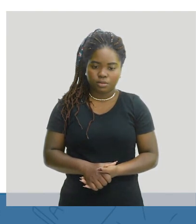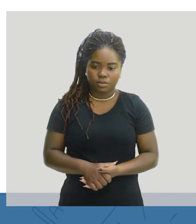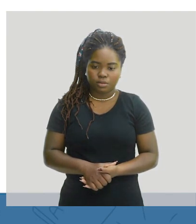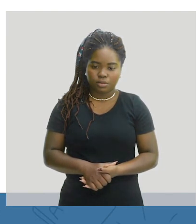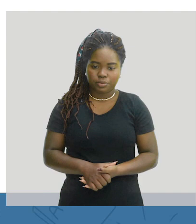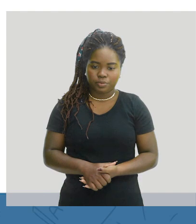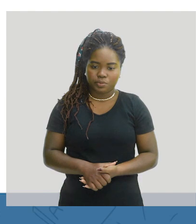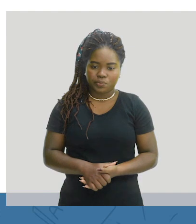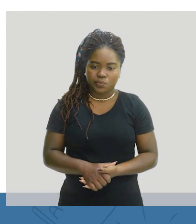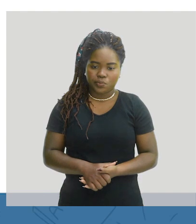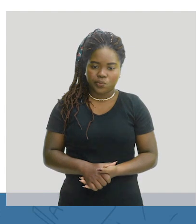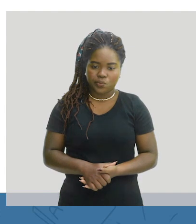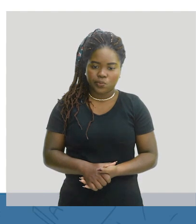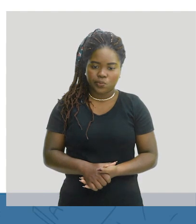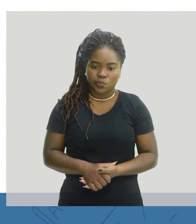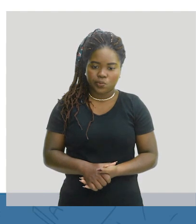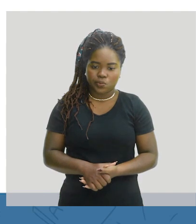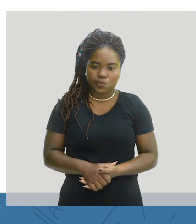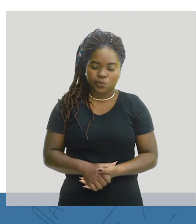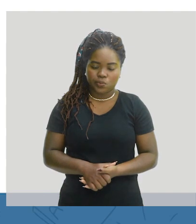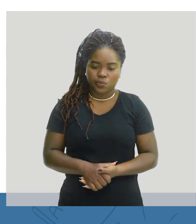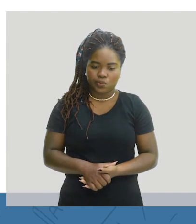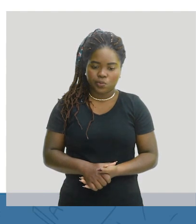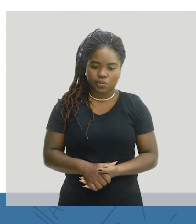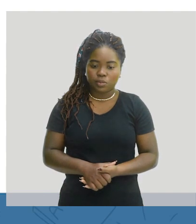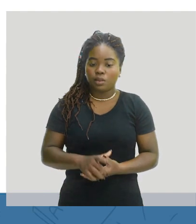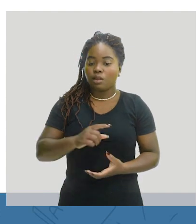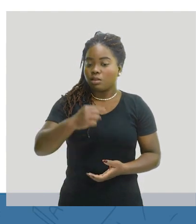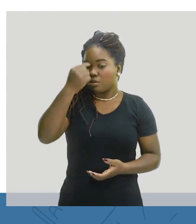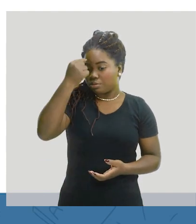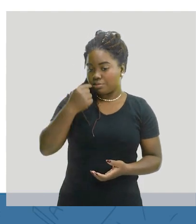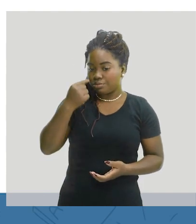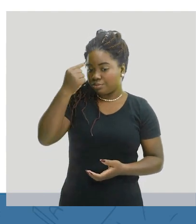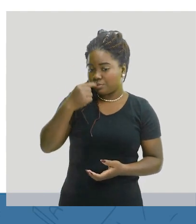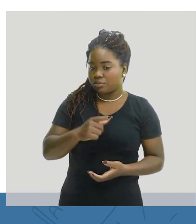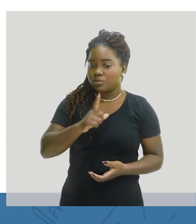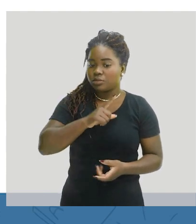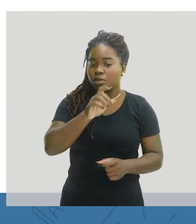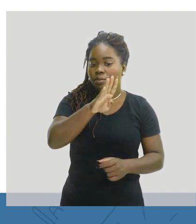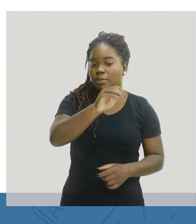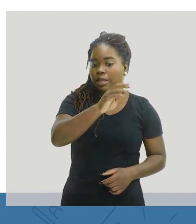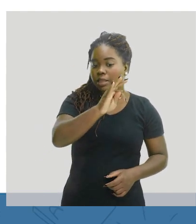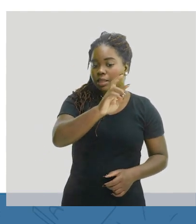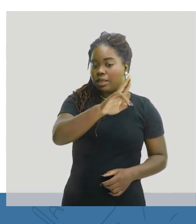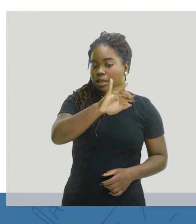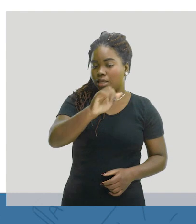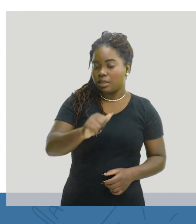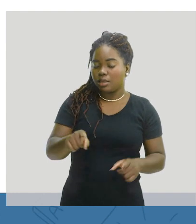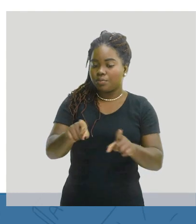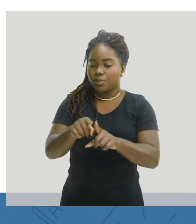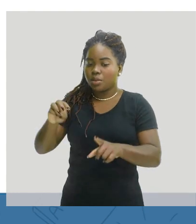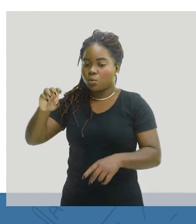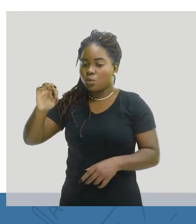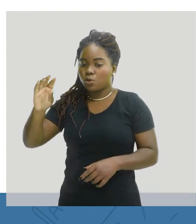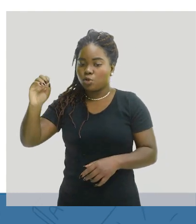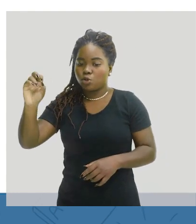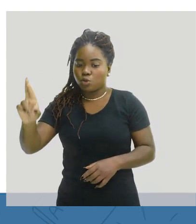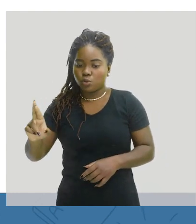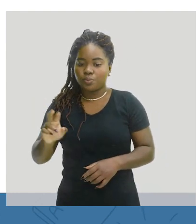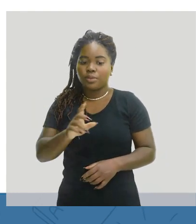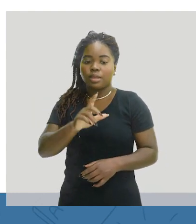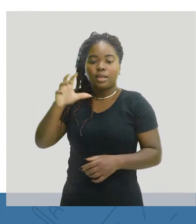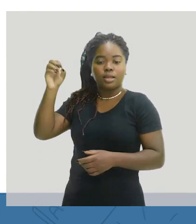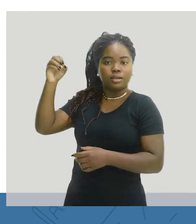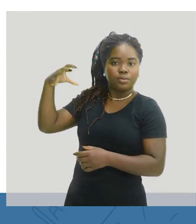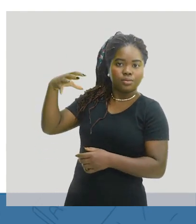conforme exemplificado na figura a seguir. Então, na figura a seguir, nós temos a bateria, o motor e uma lâmpada, né?